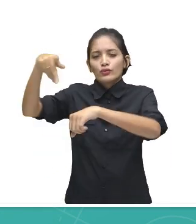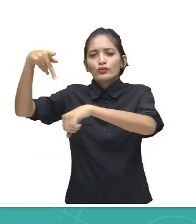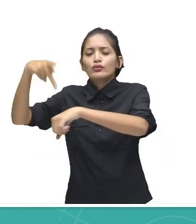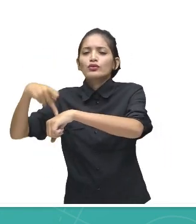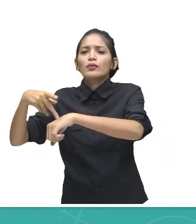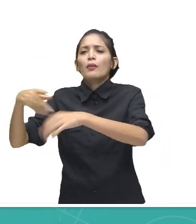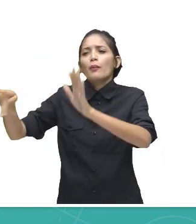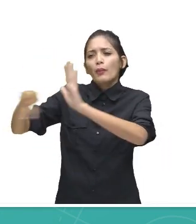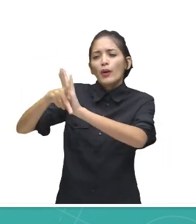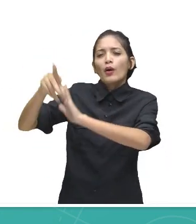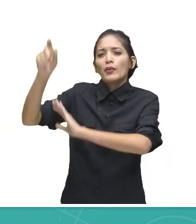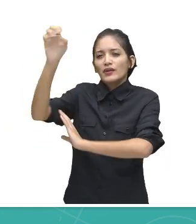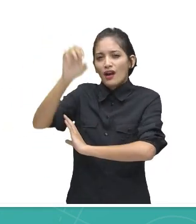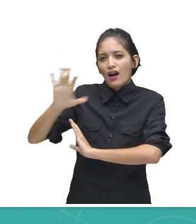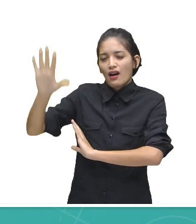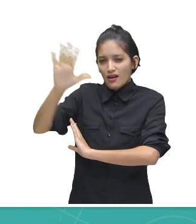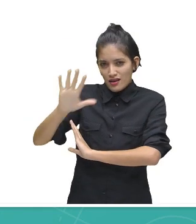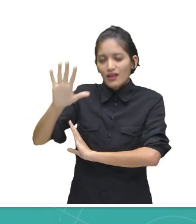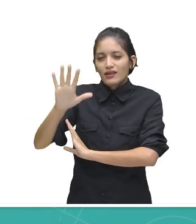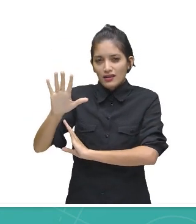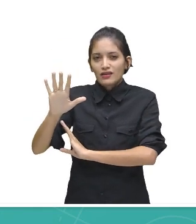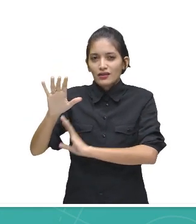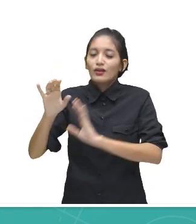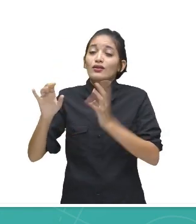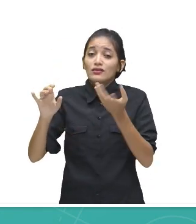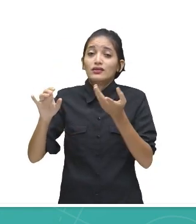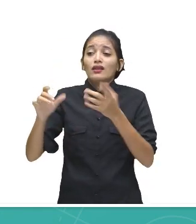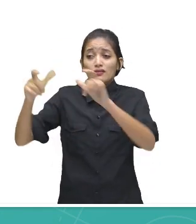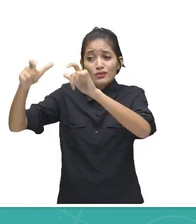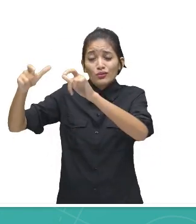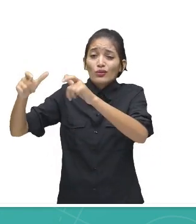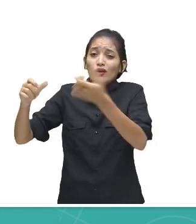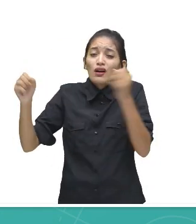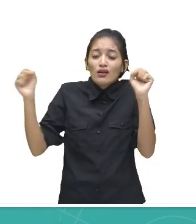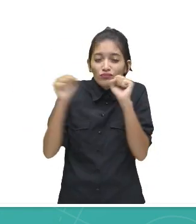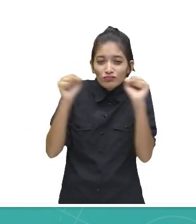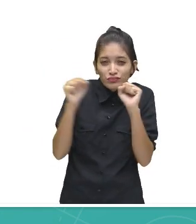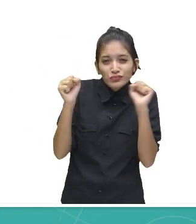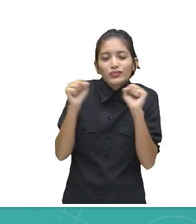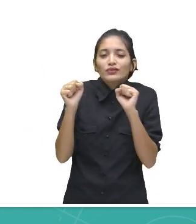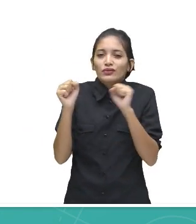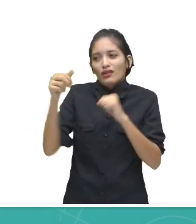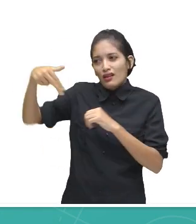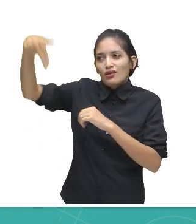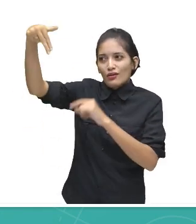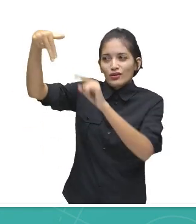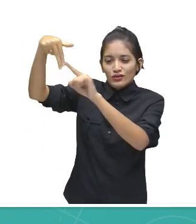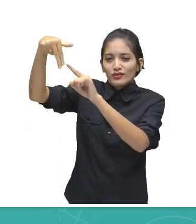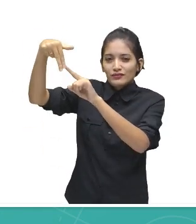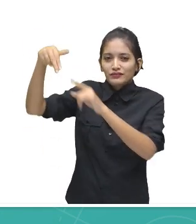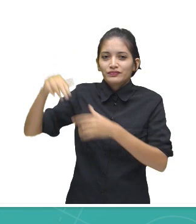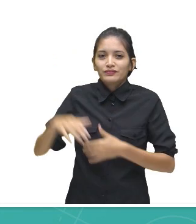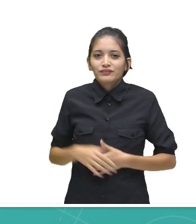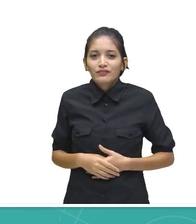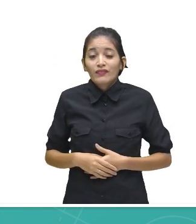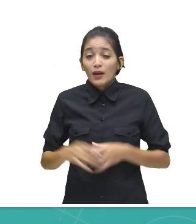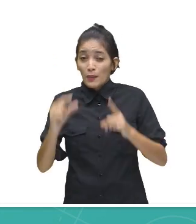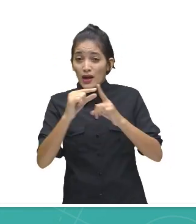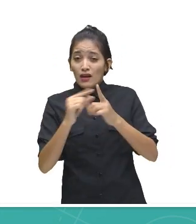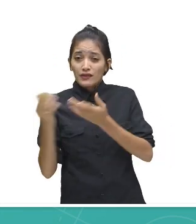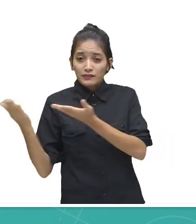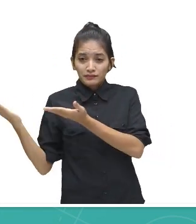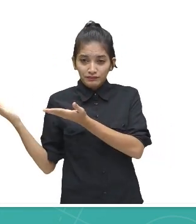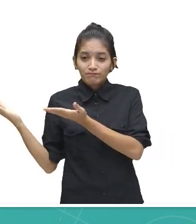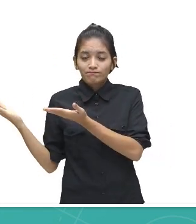da Europa, né? São países que ficam na parte setentrional do planeta. Parte norte, essa palavra aí, setentrional, ela